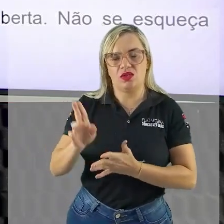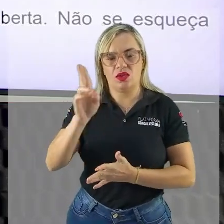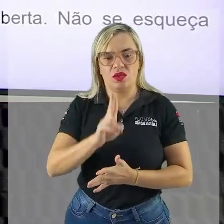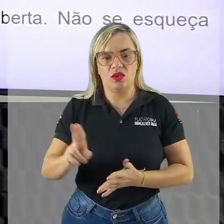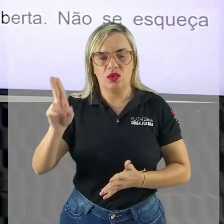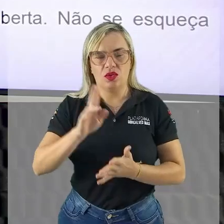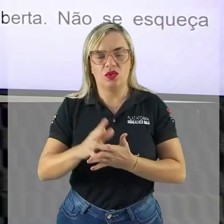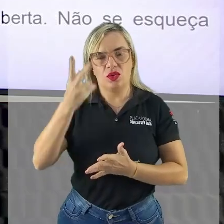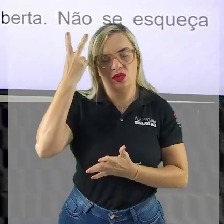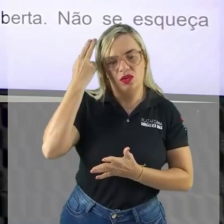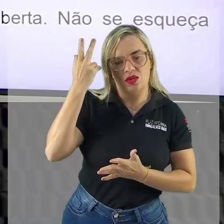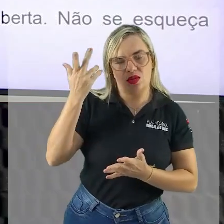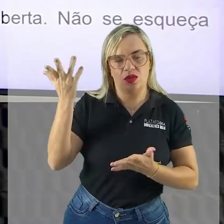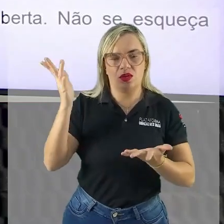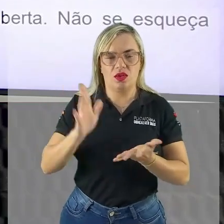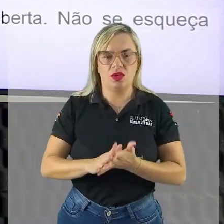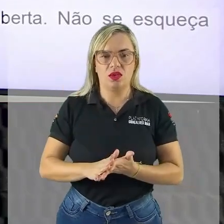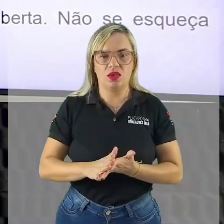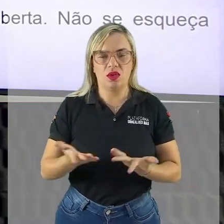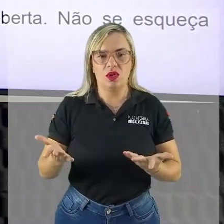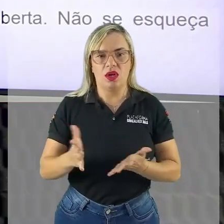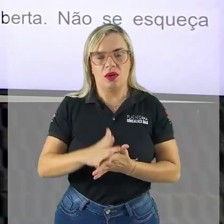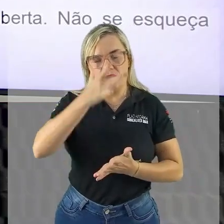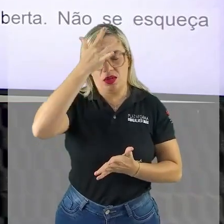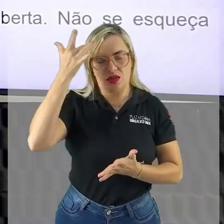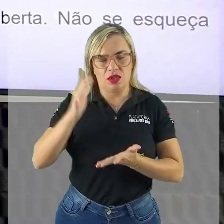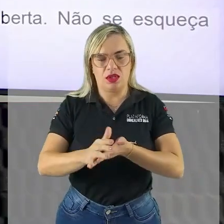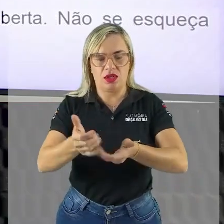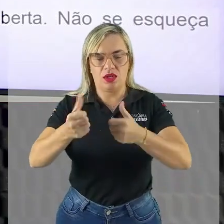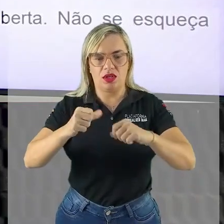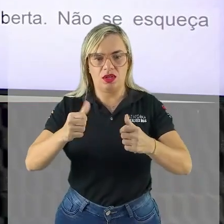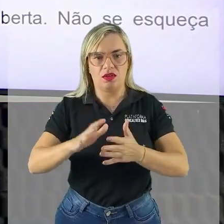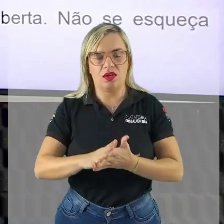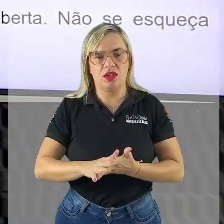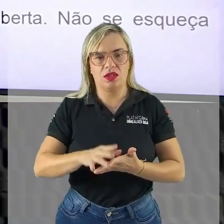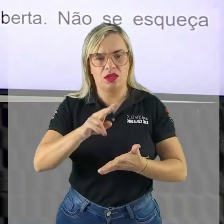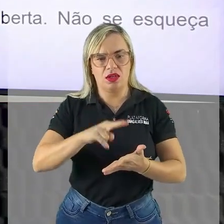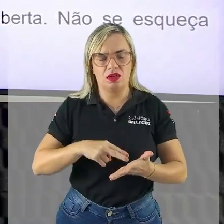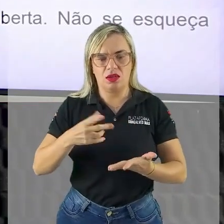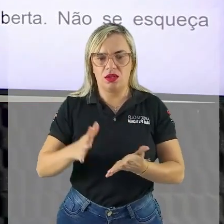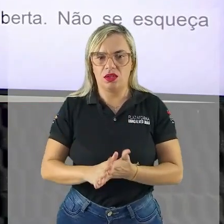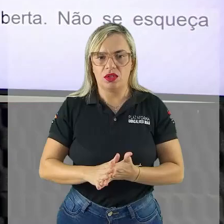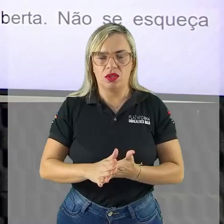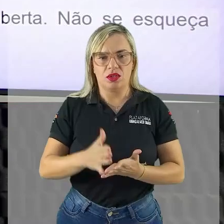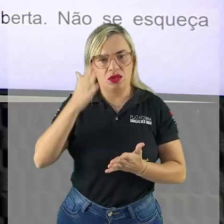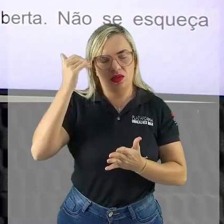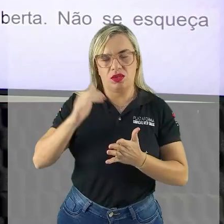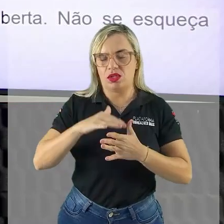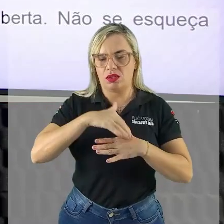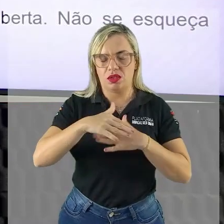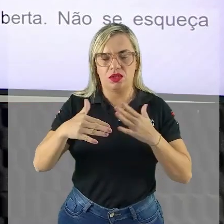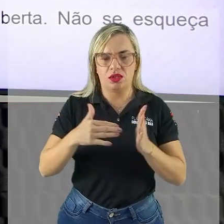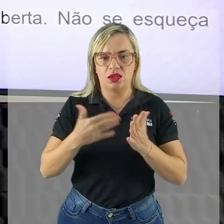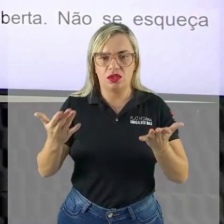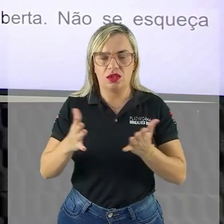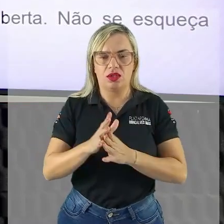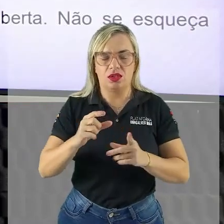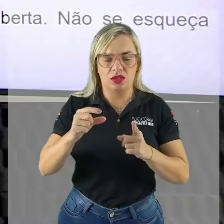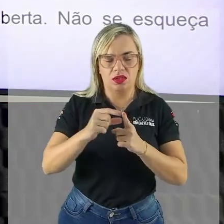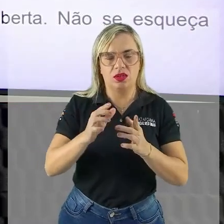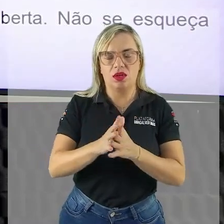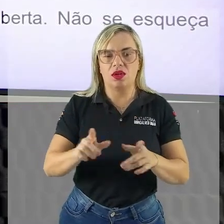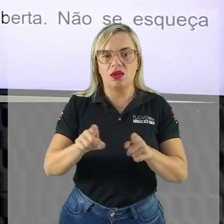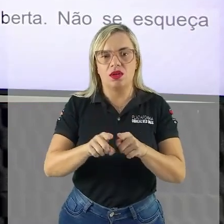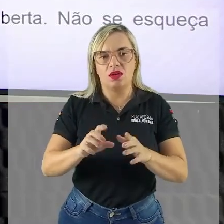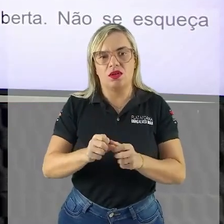O corretor não sabe tudo. Ele também não vai saber determinadas palavras se elas forem muito